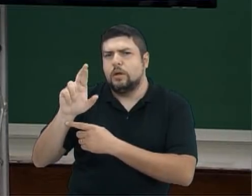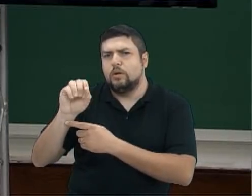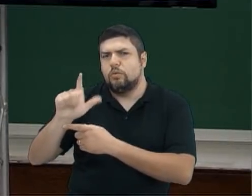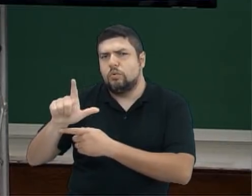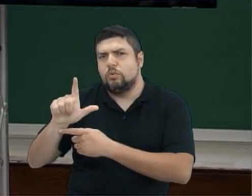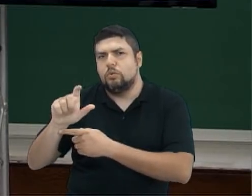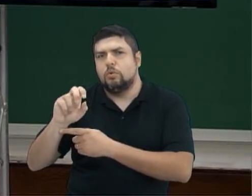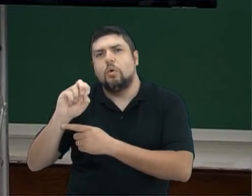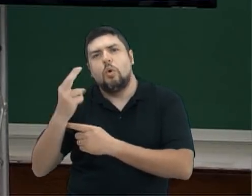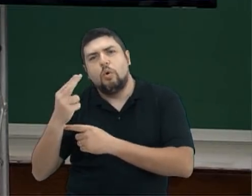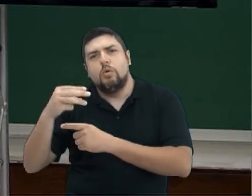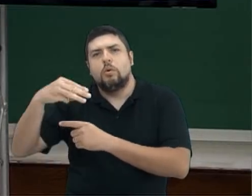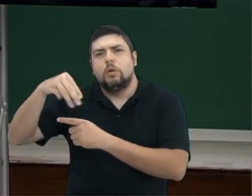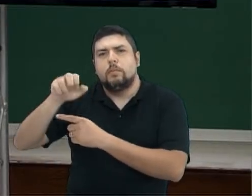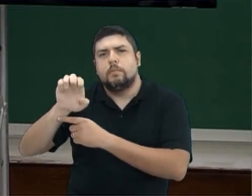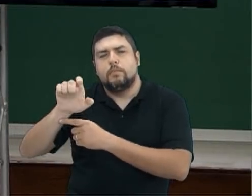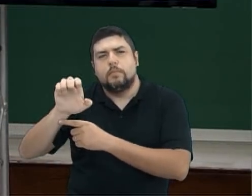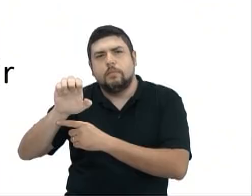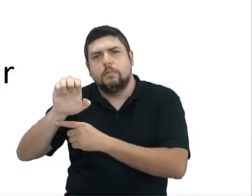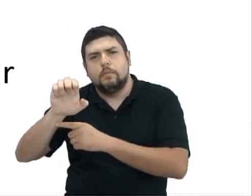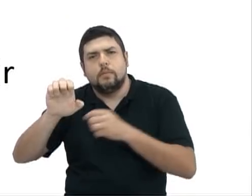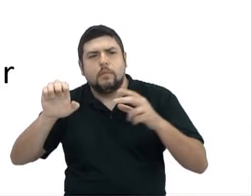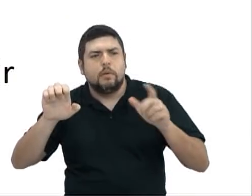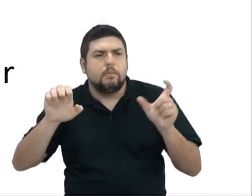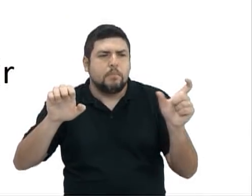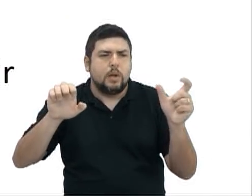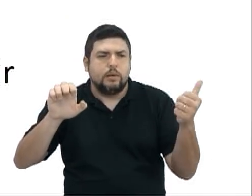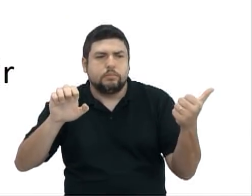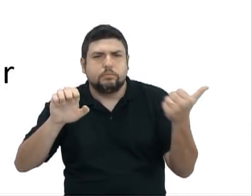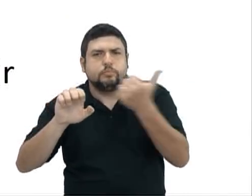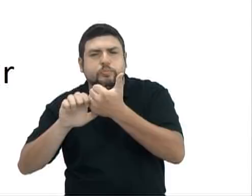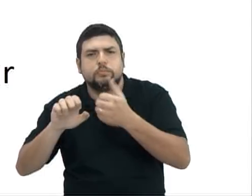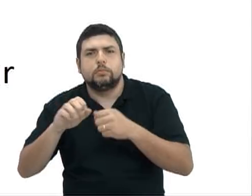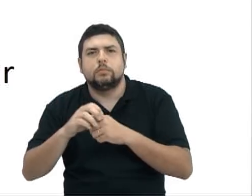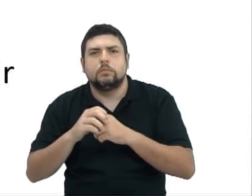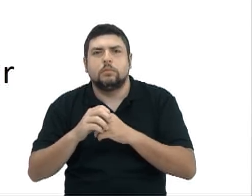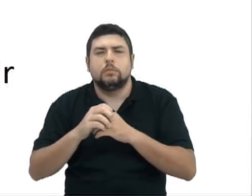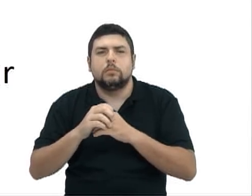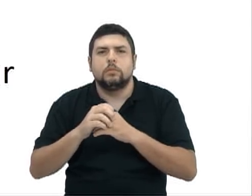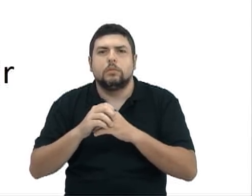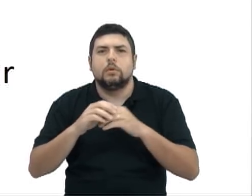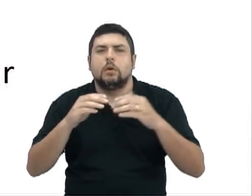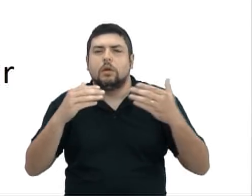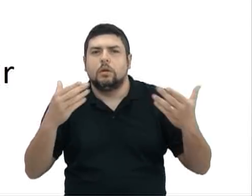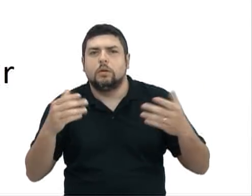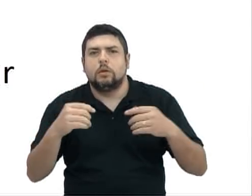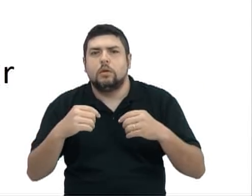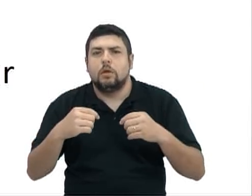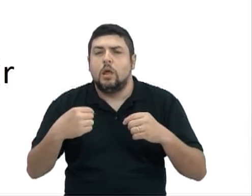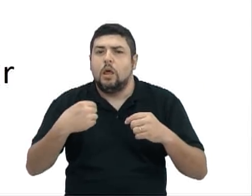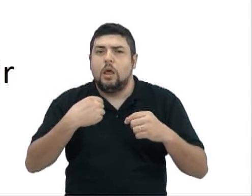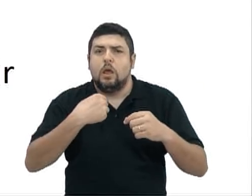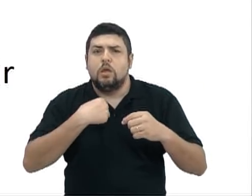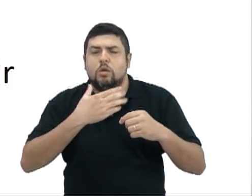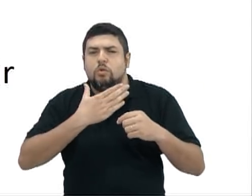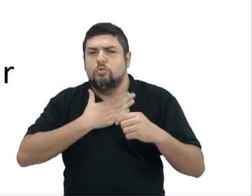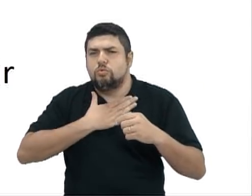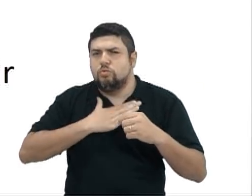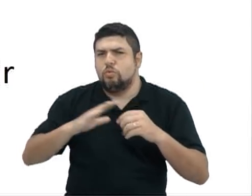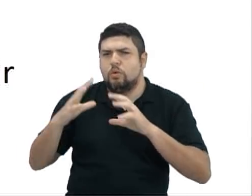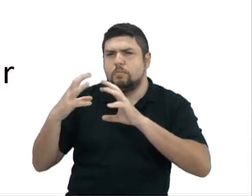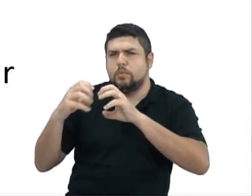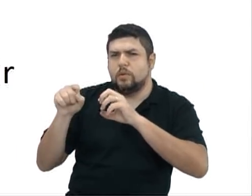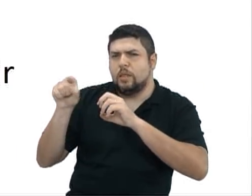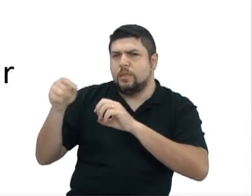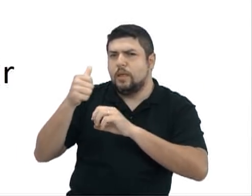ou acompanhar Carol e mãe. Vamos ler? Eu confesso também, estava triste. Não gosto de ficar brigada com a minha mãe.